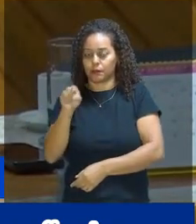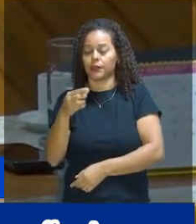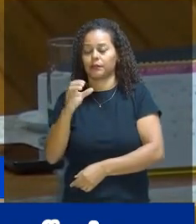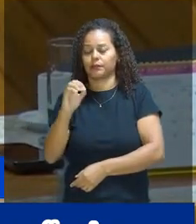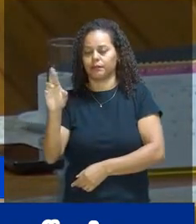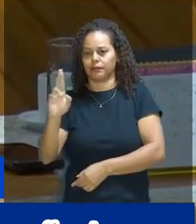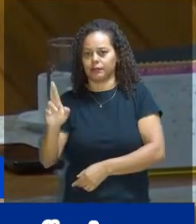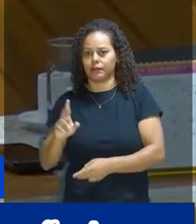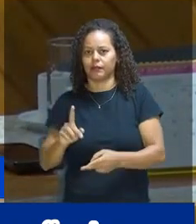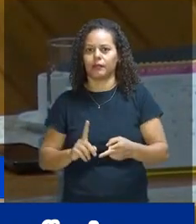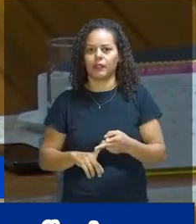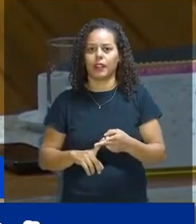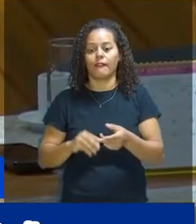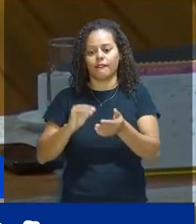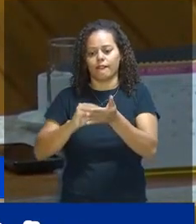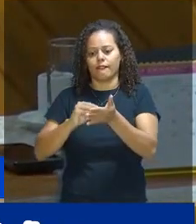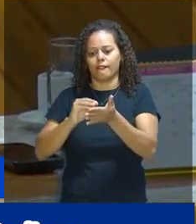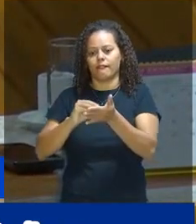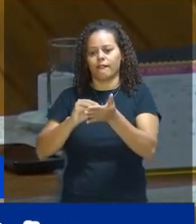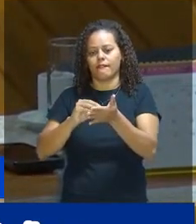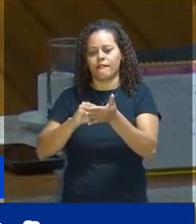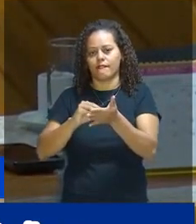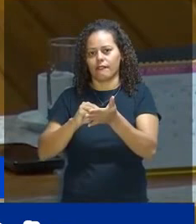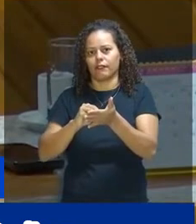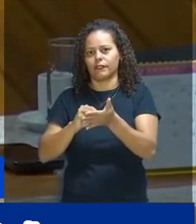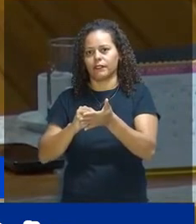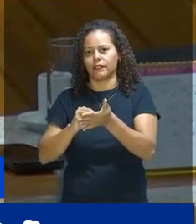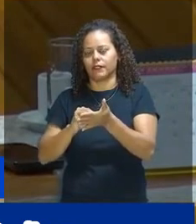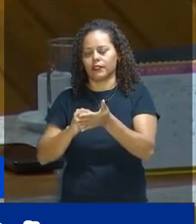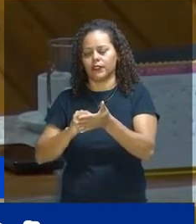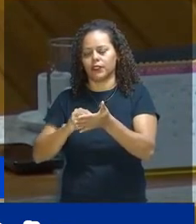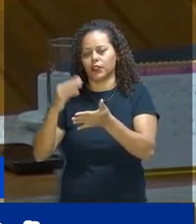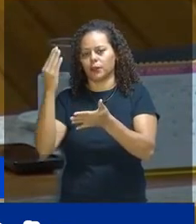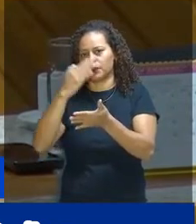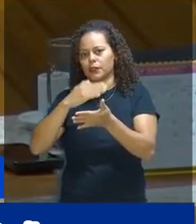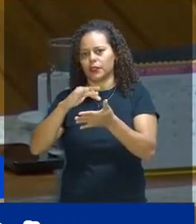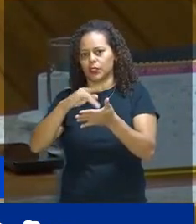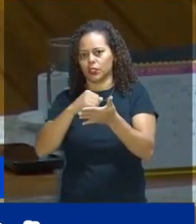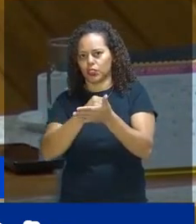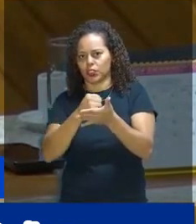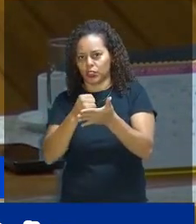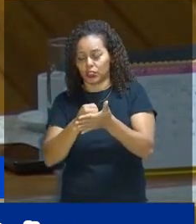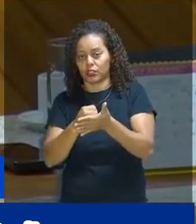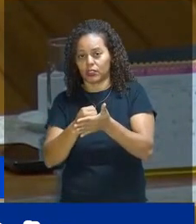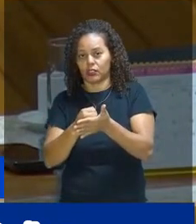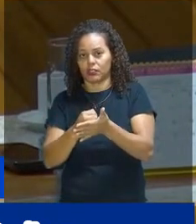de comprovação de gastos com pesquisas no valor de